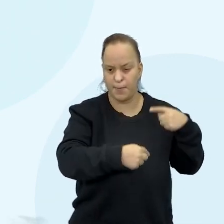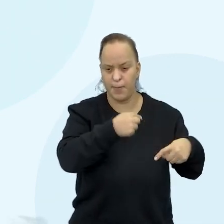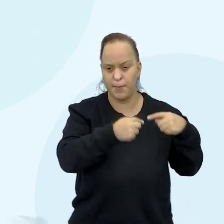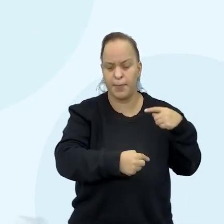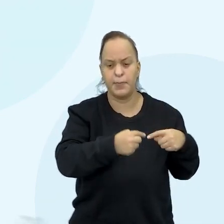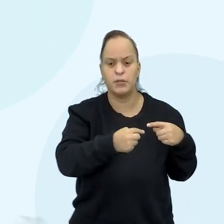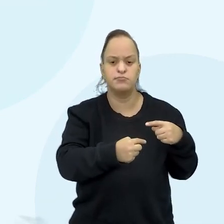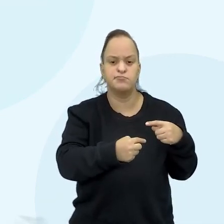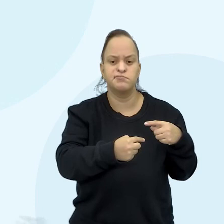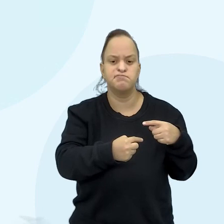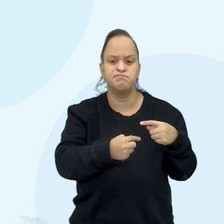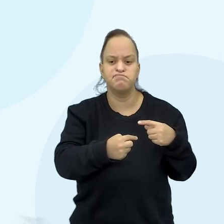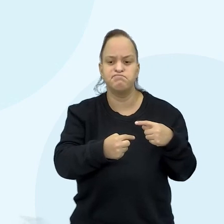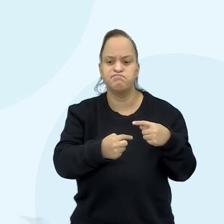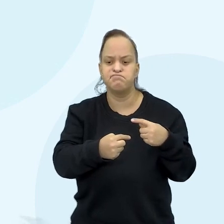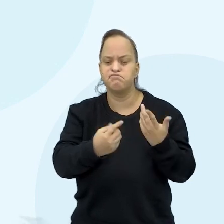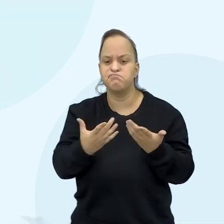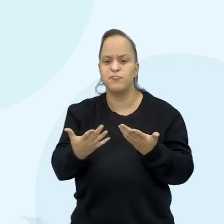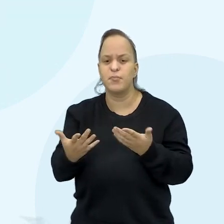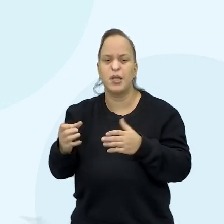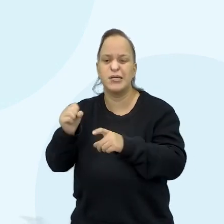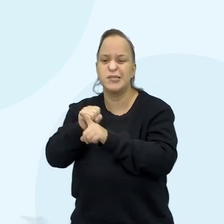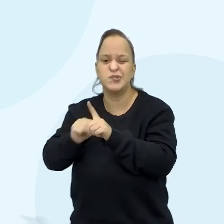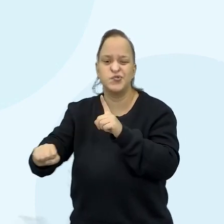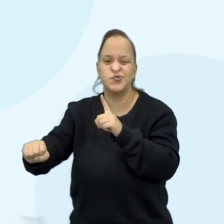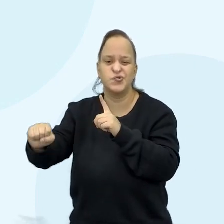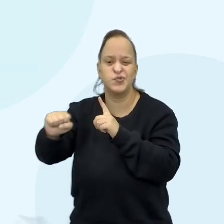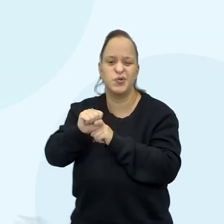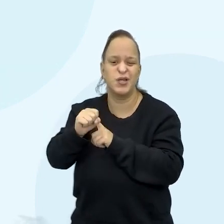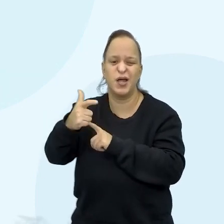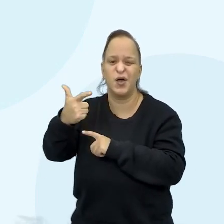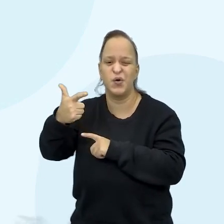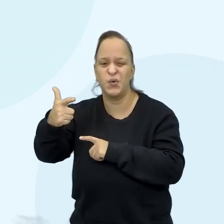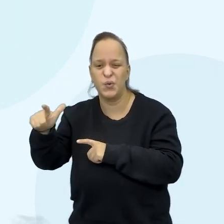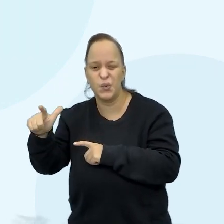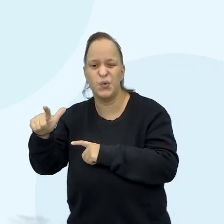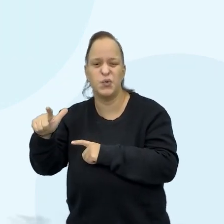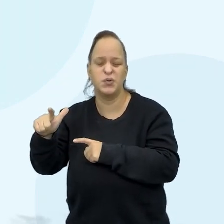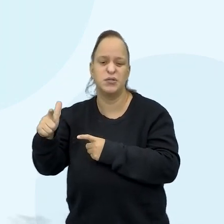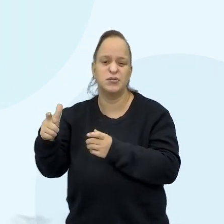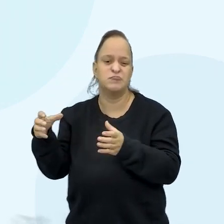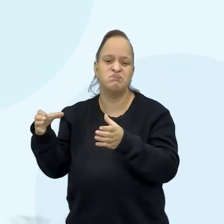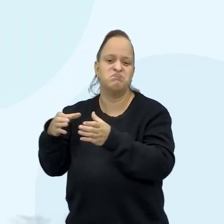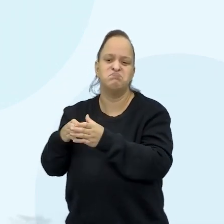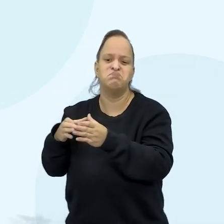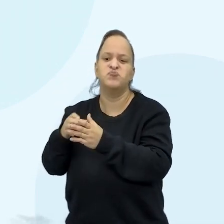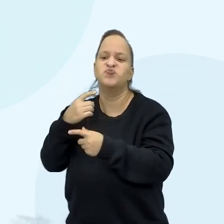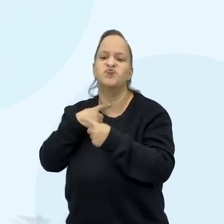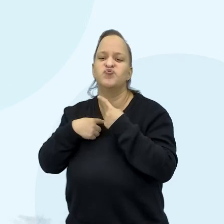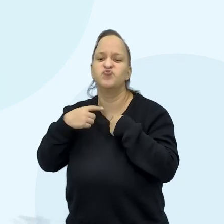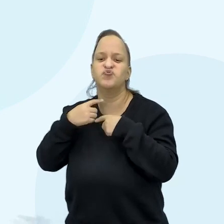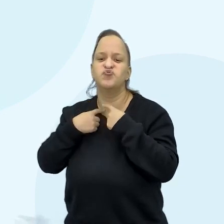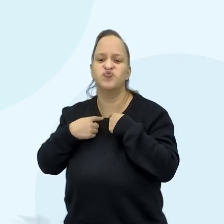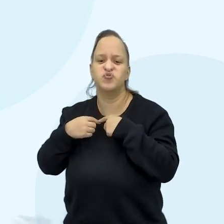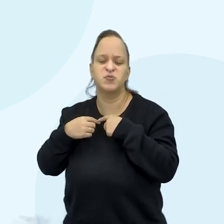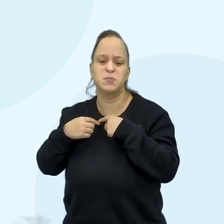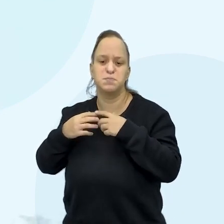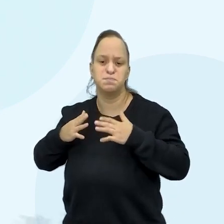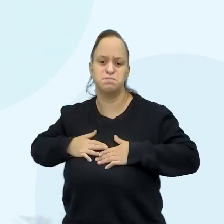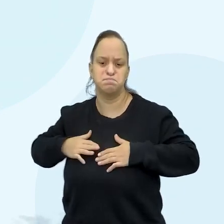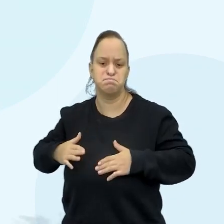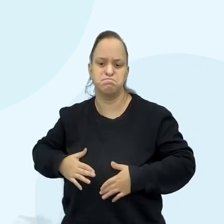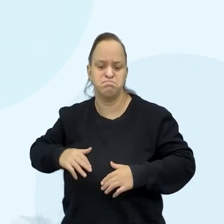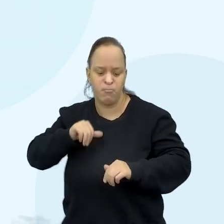outras instâncias e instituições sociais parece estar presente o desejo pela docilização dos